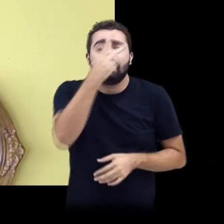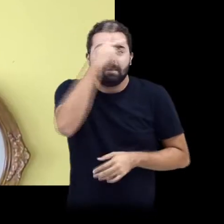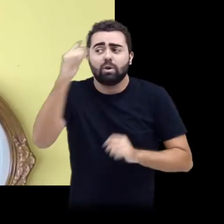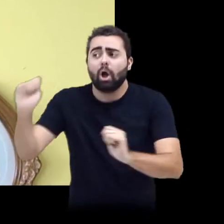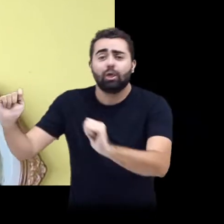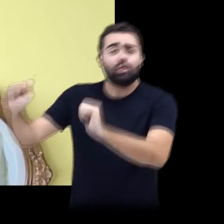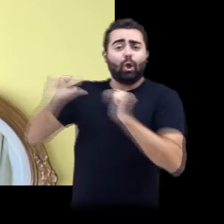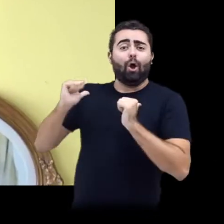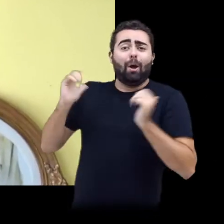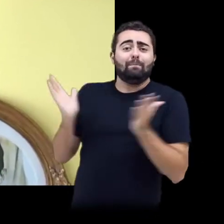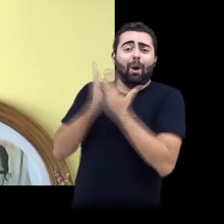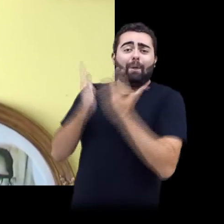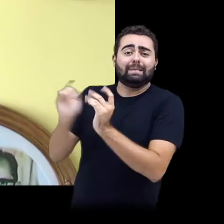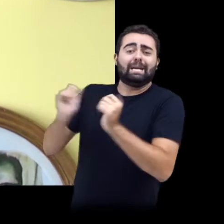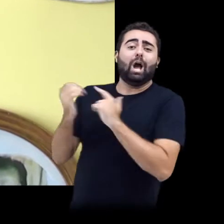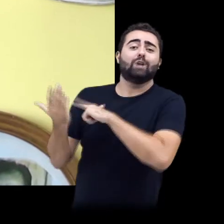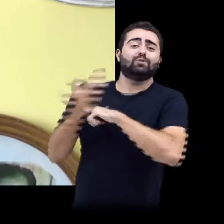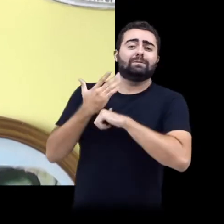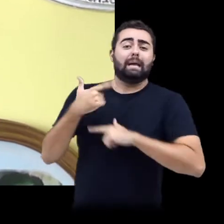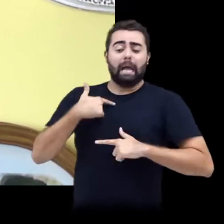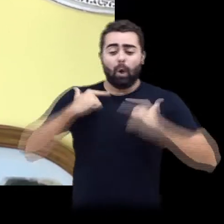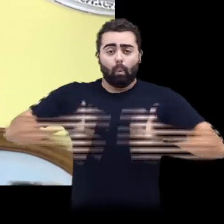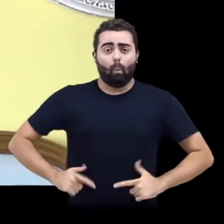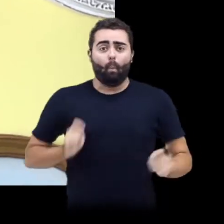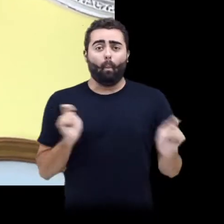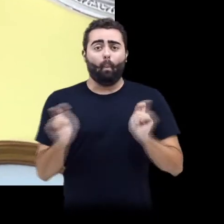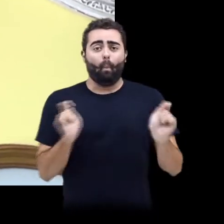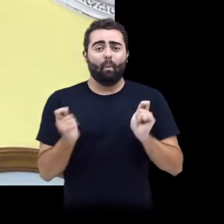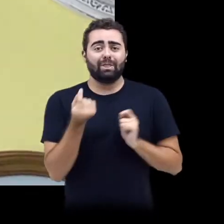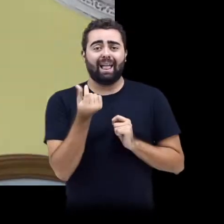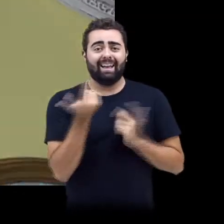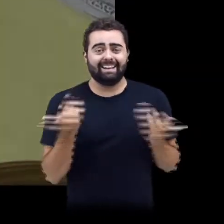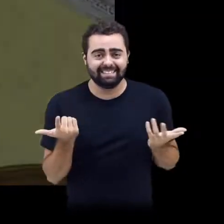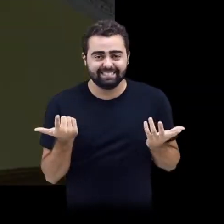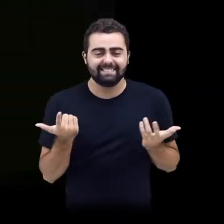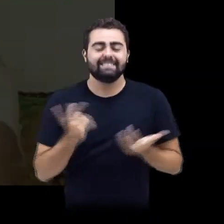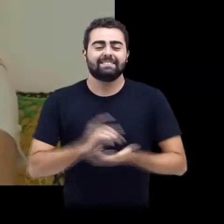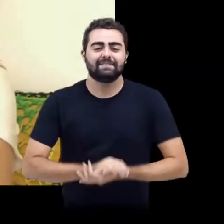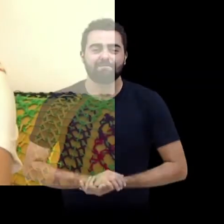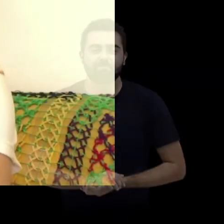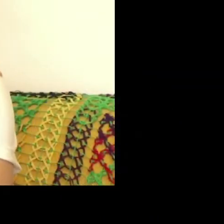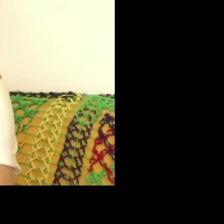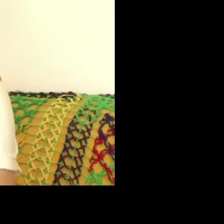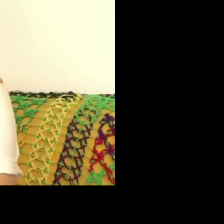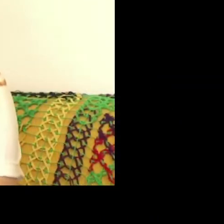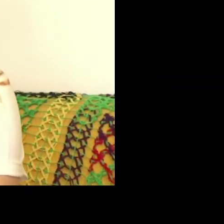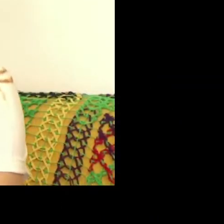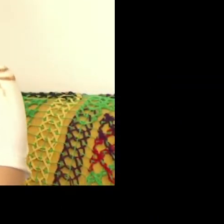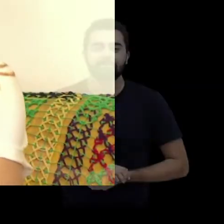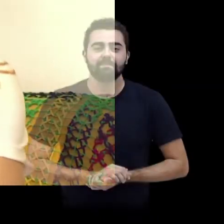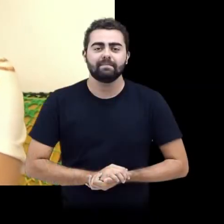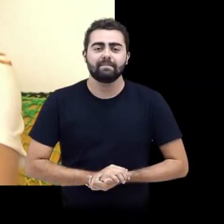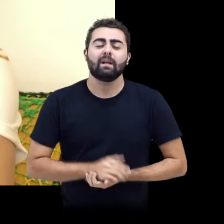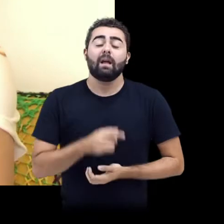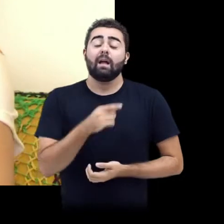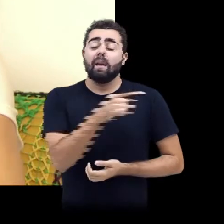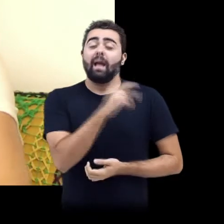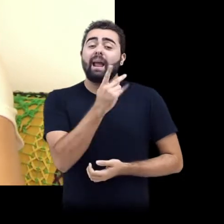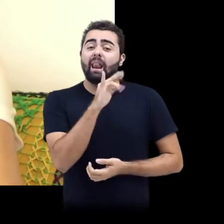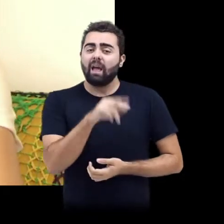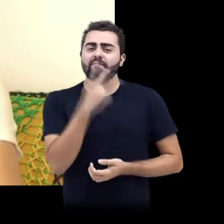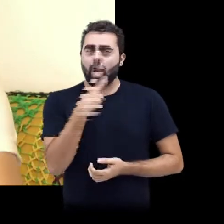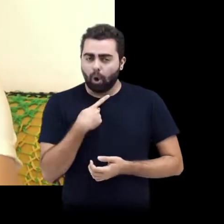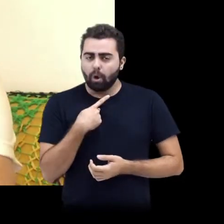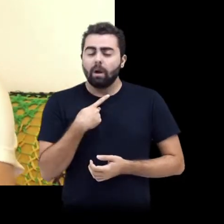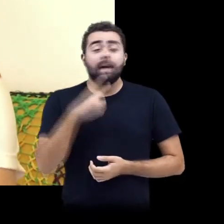Meu Deus, que crise danada estou atravessando. Câmera fecha em foto da família. Ele falou, daqui uns 15 dias eu volto, a gente vai